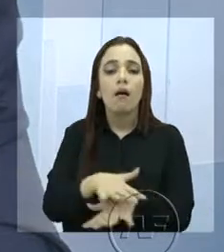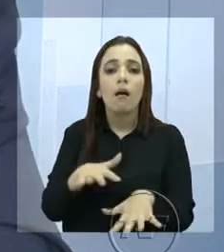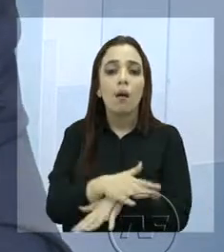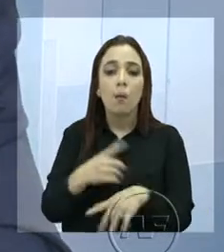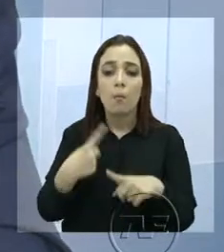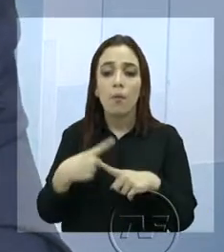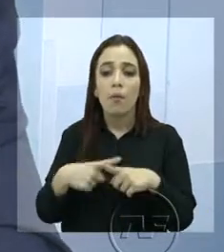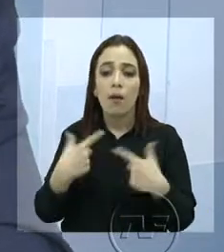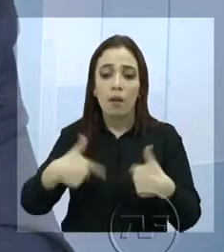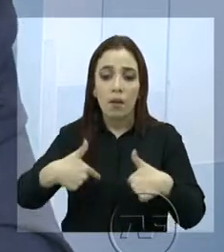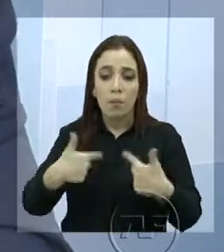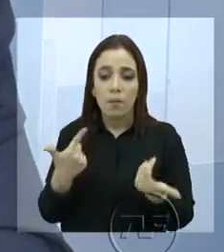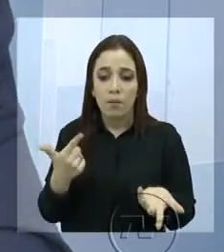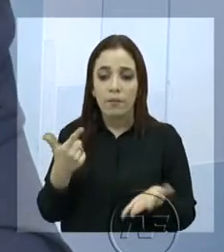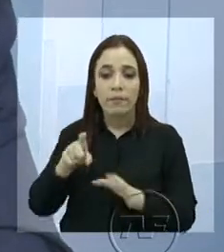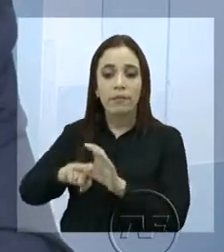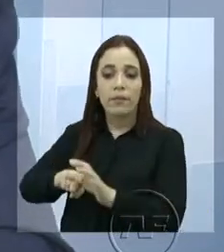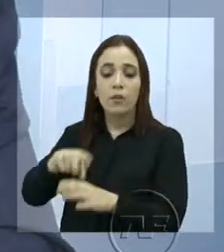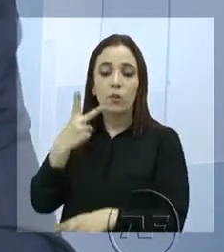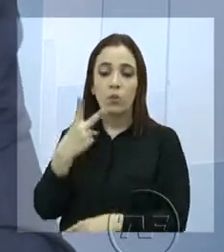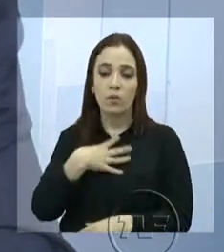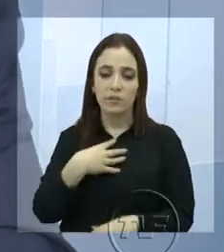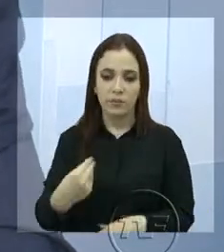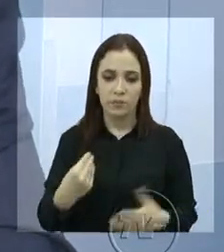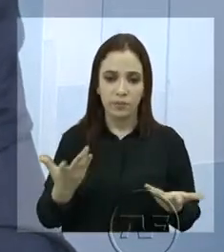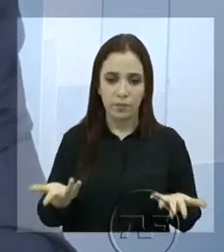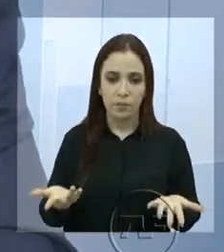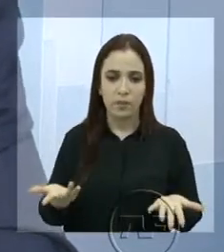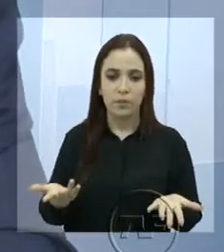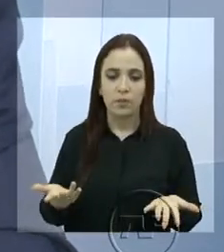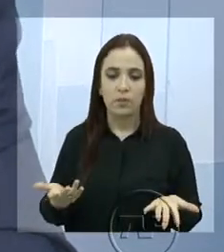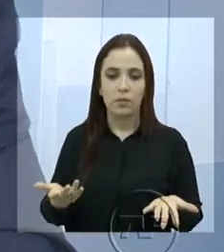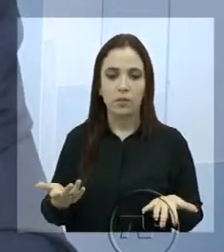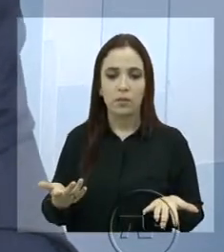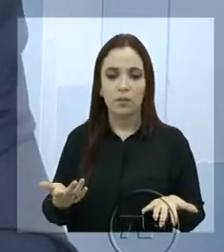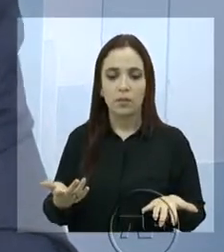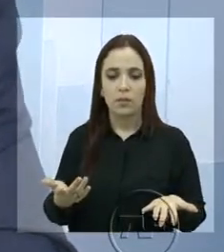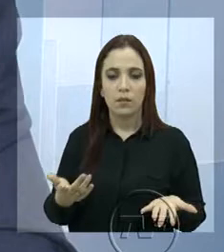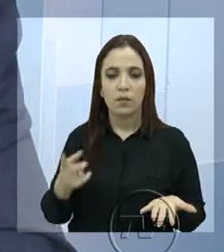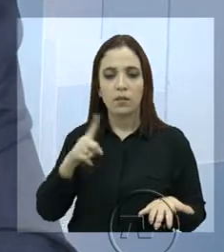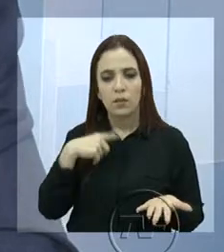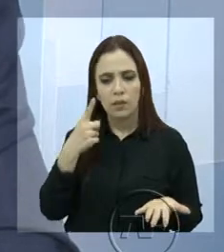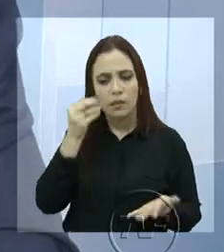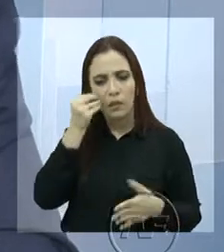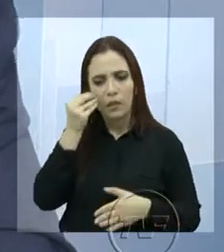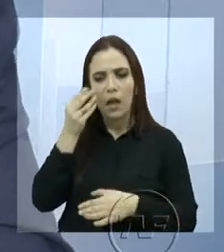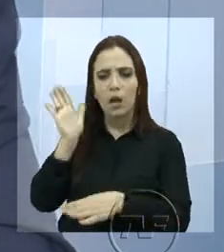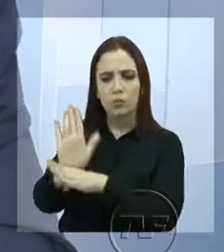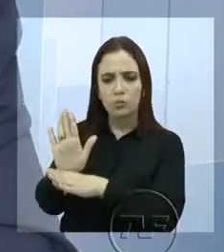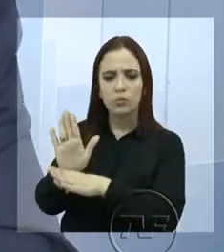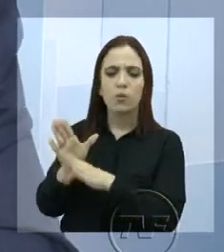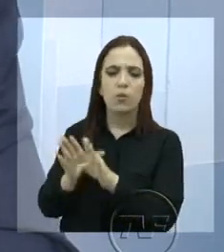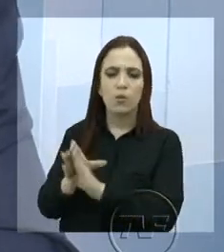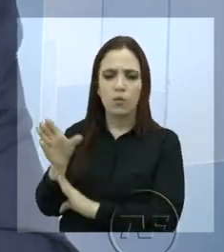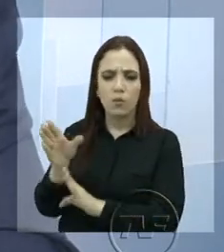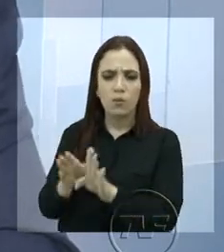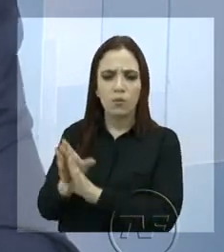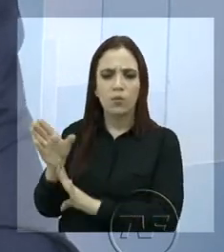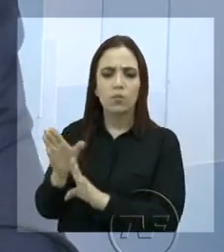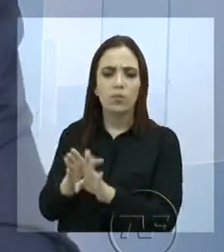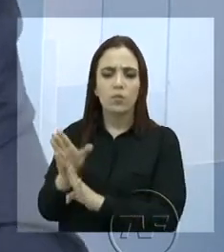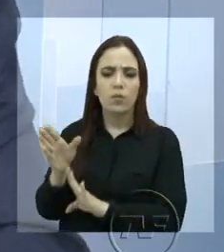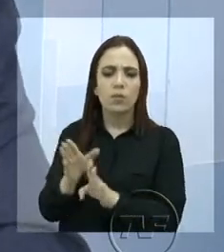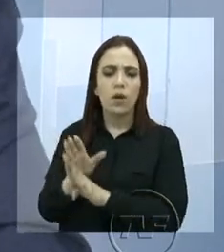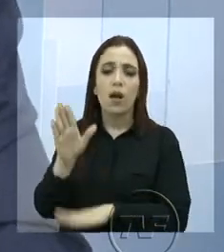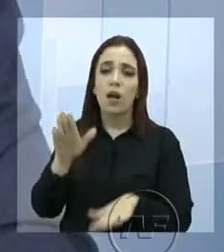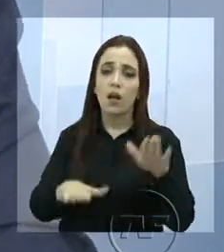como sair de casa com 2 filhas. Então, o que nós fizemos, né, realmente tentamos ajudar, tentamos orientar para as denúncias, mas